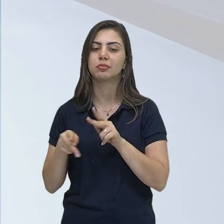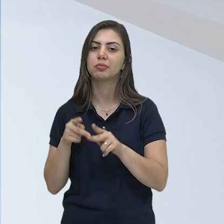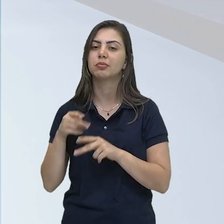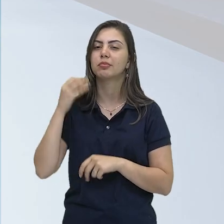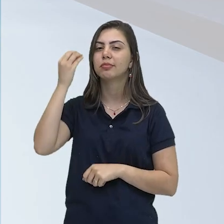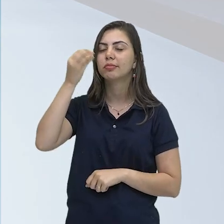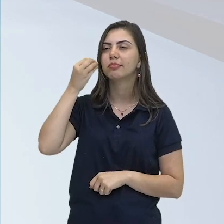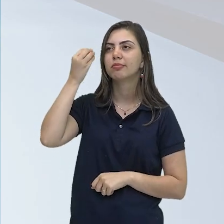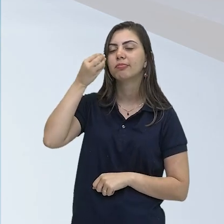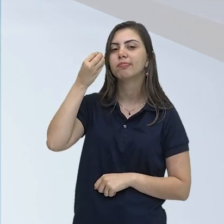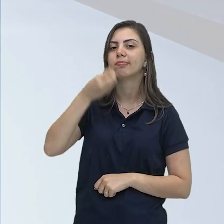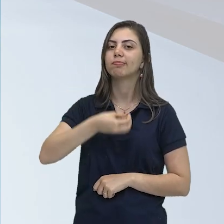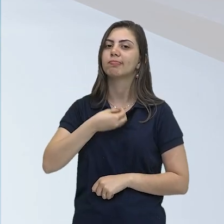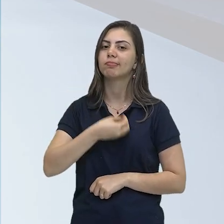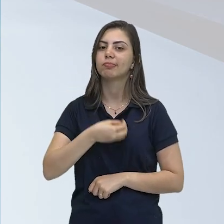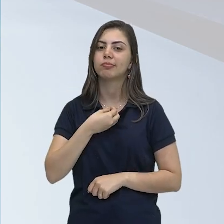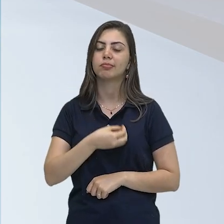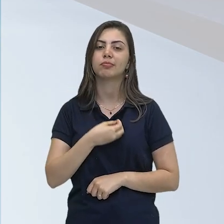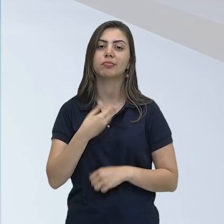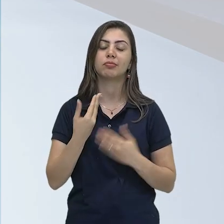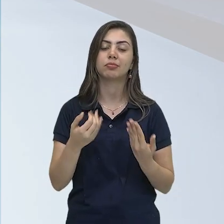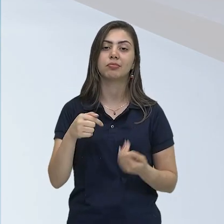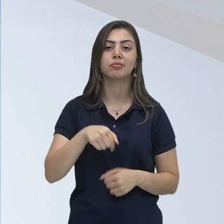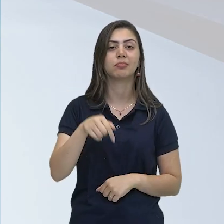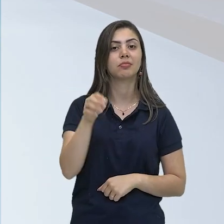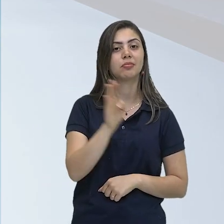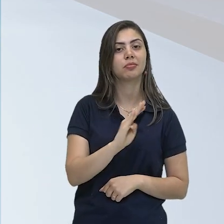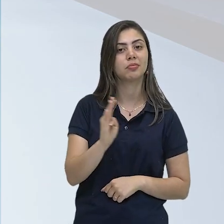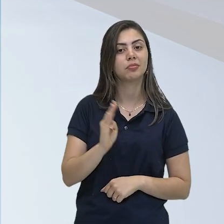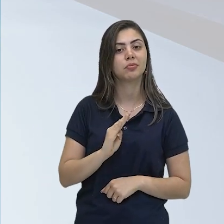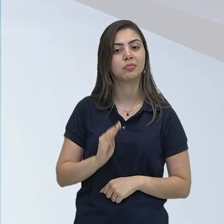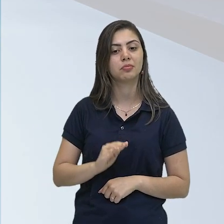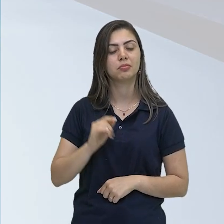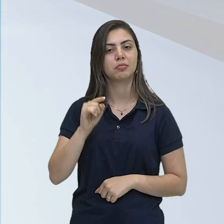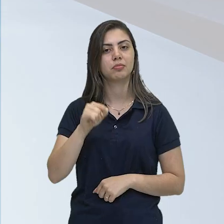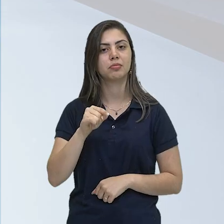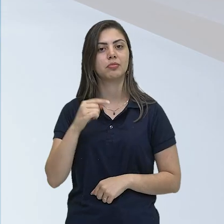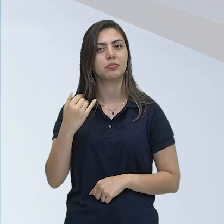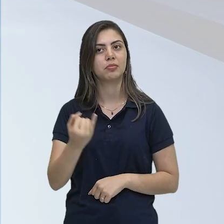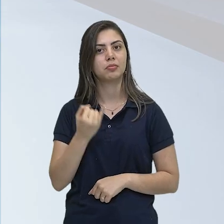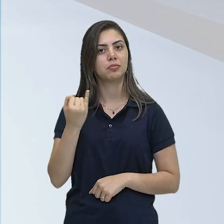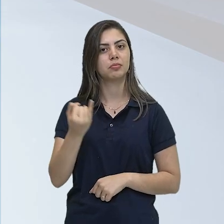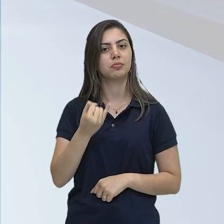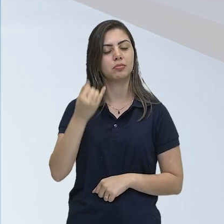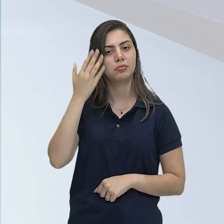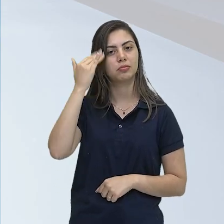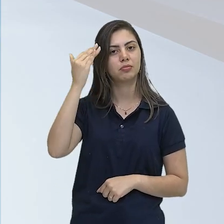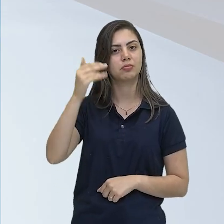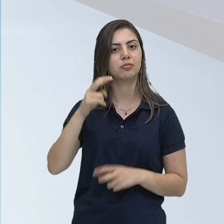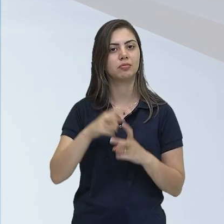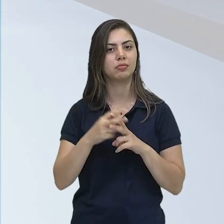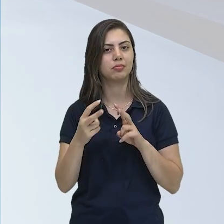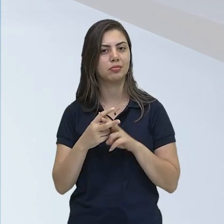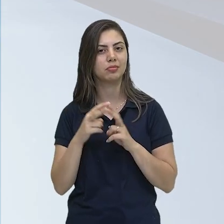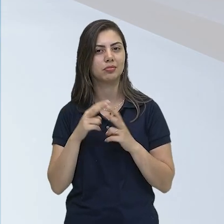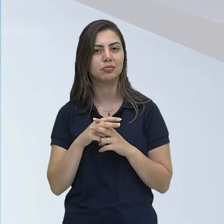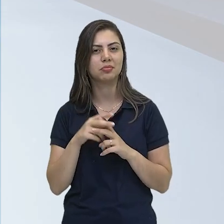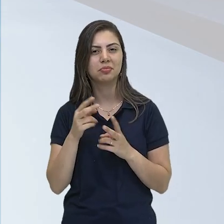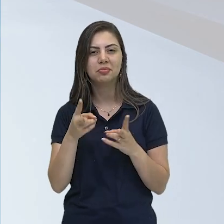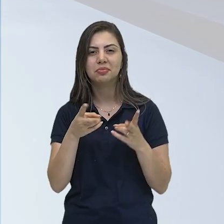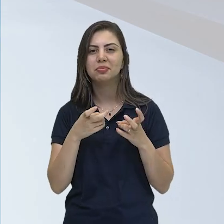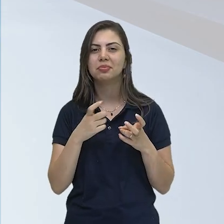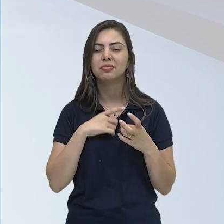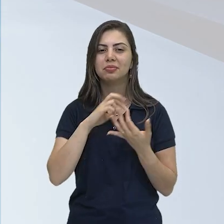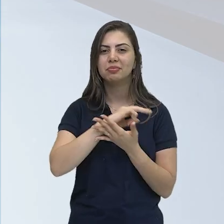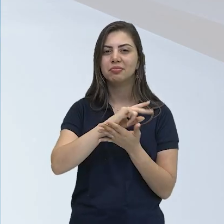que viveu, né? O Brasil também é uma referência de luta. Vocês viram que nós temos aí vários